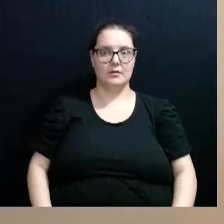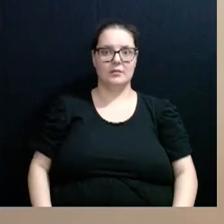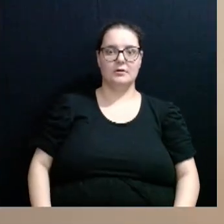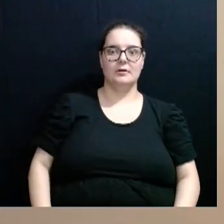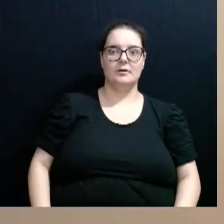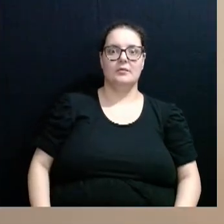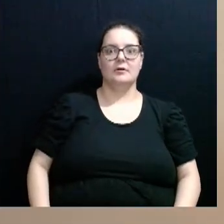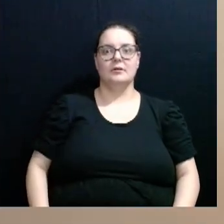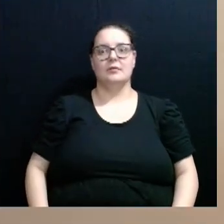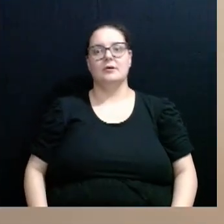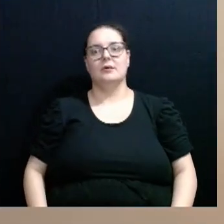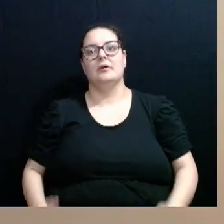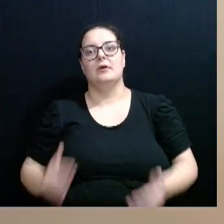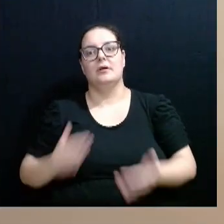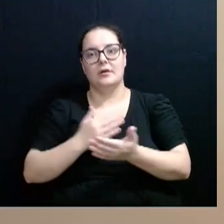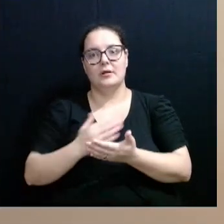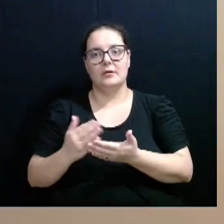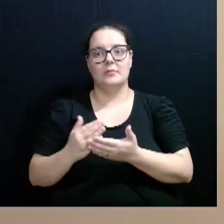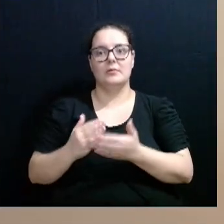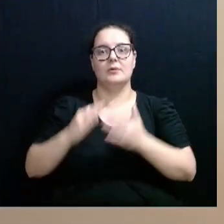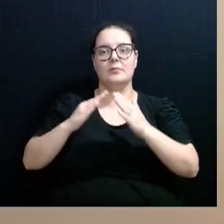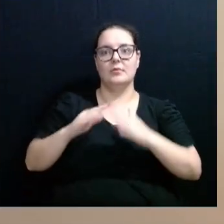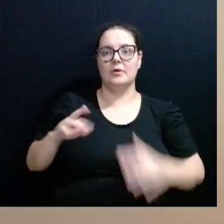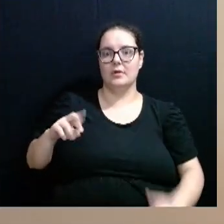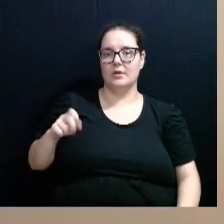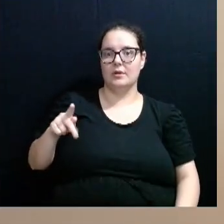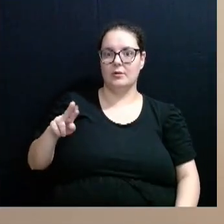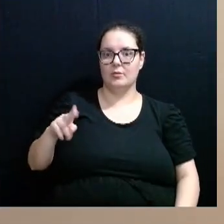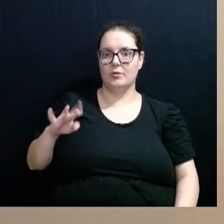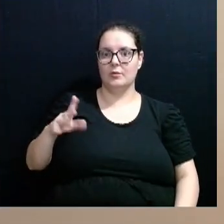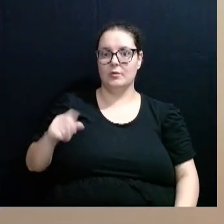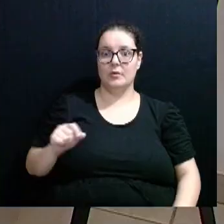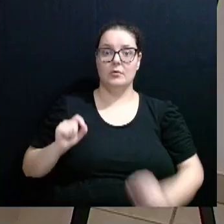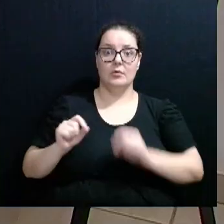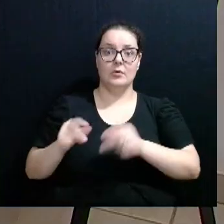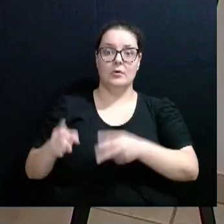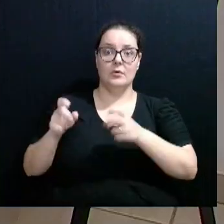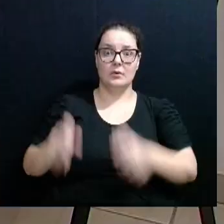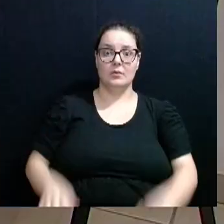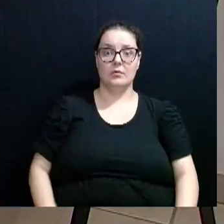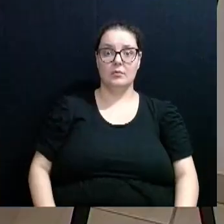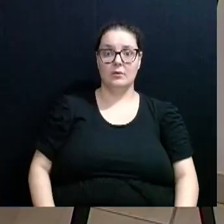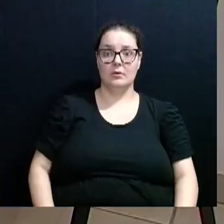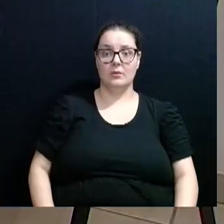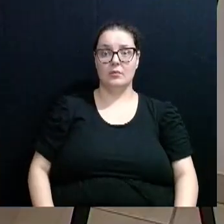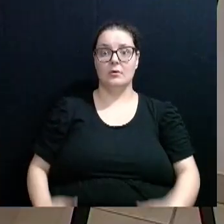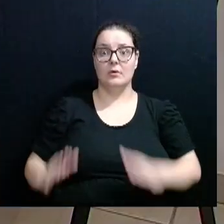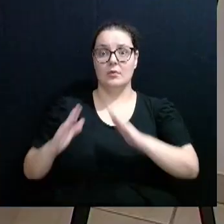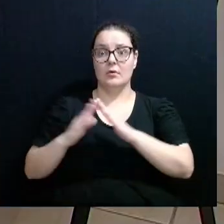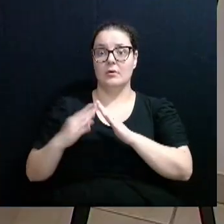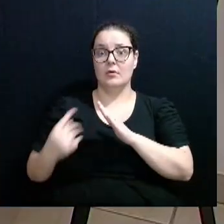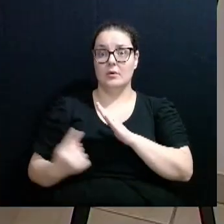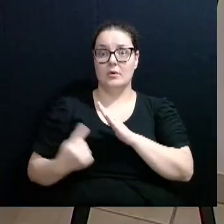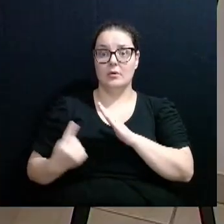moradores de República. E a primeira coisa que a gente percebeu é que eles iam morar sozinhos. Eles moraram a vida inteira num quarto com 3